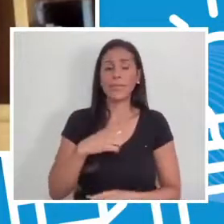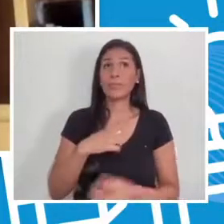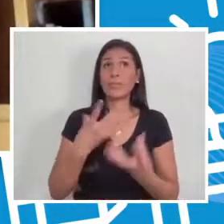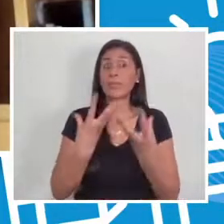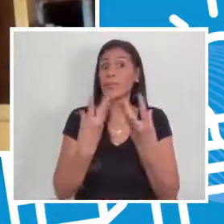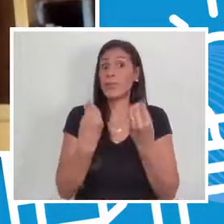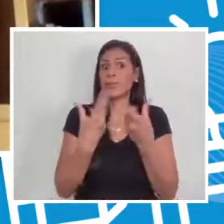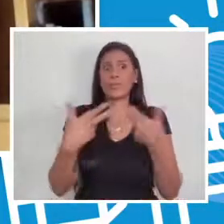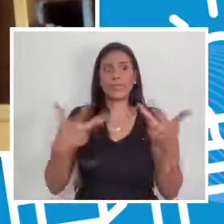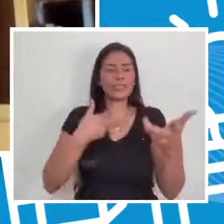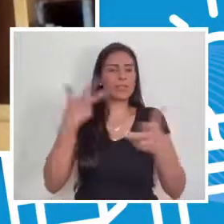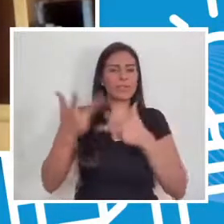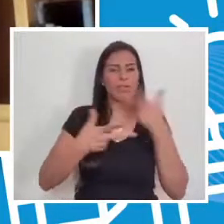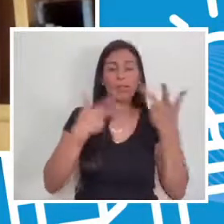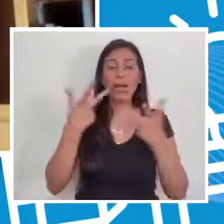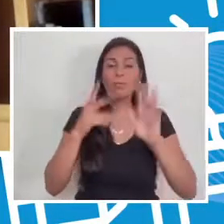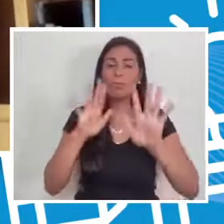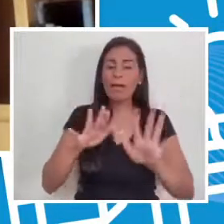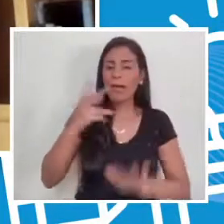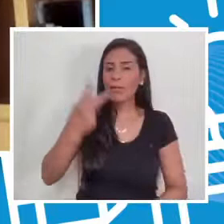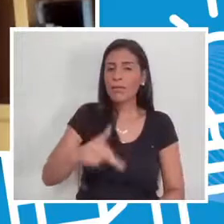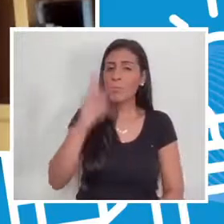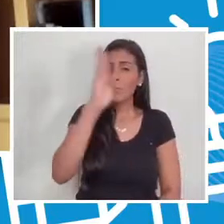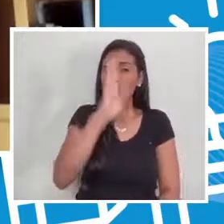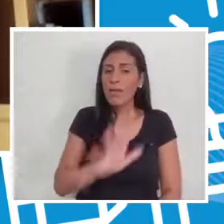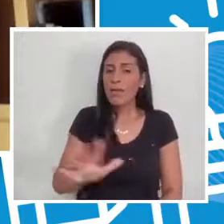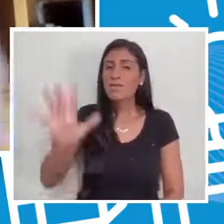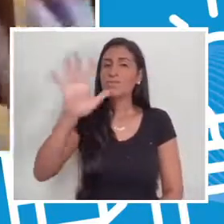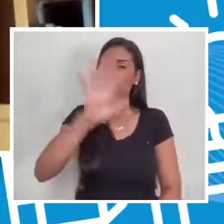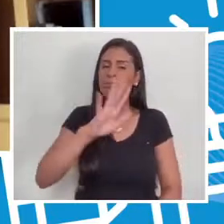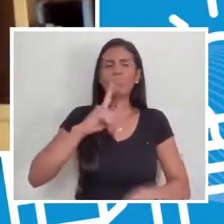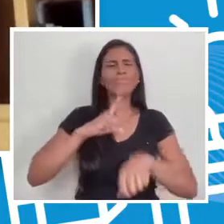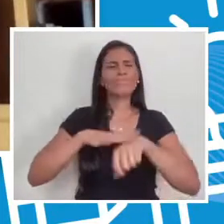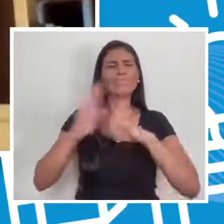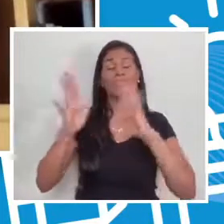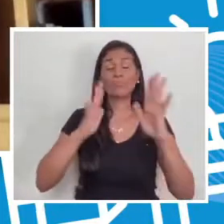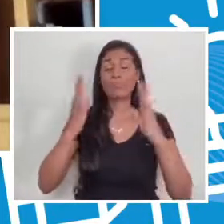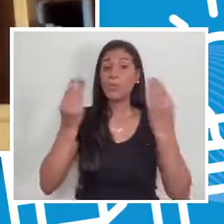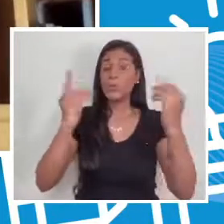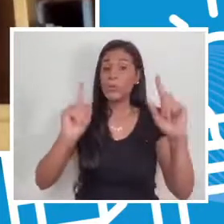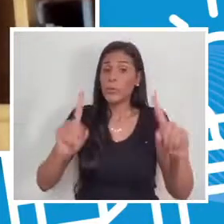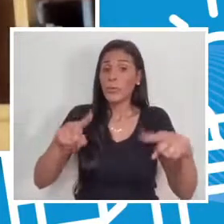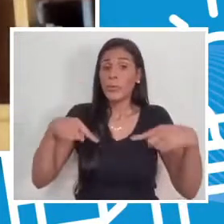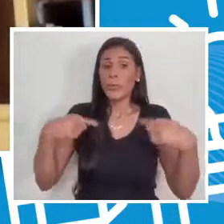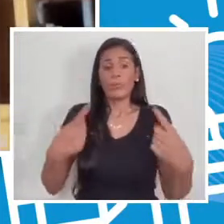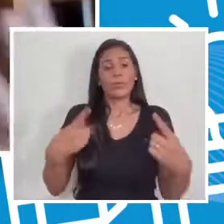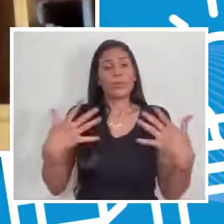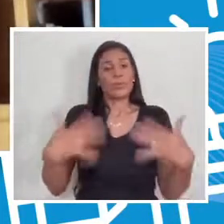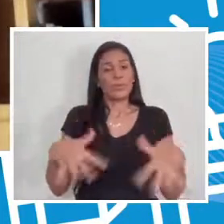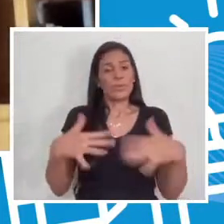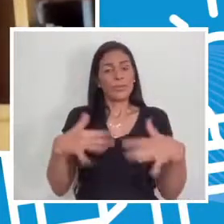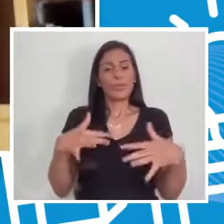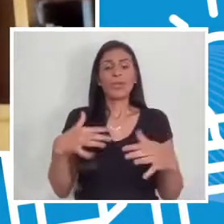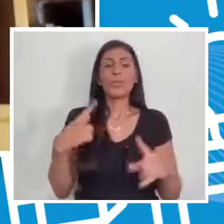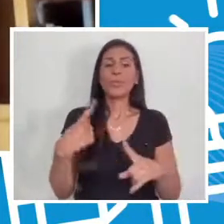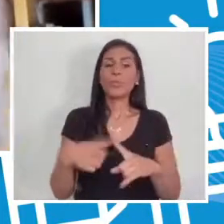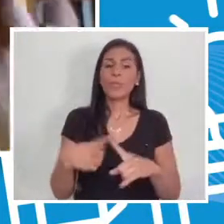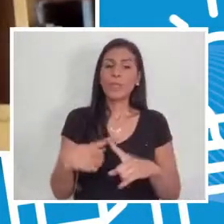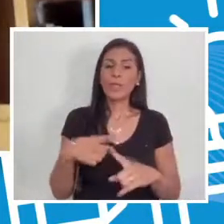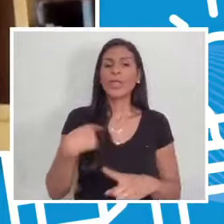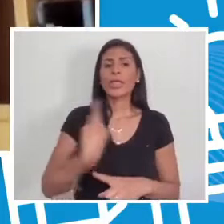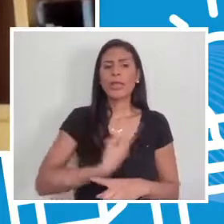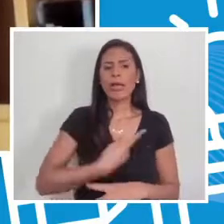vivendo um momento muito desafiador. Por um lado, aprovamos um novo ensino